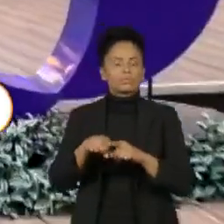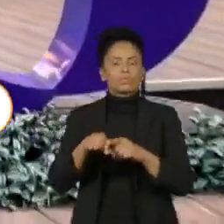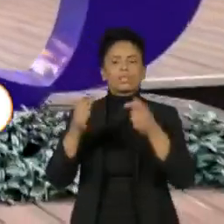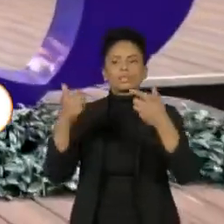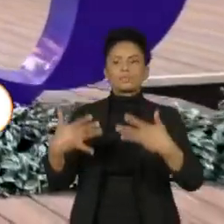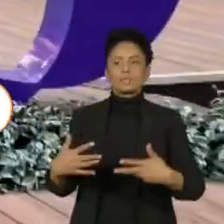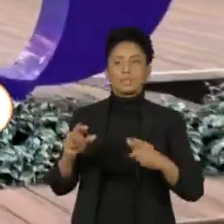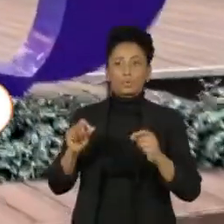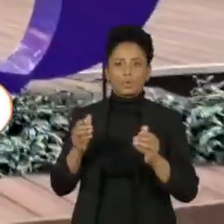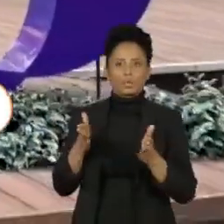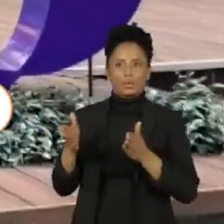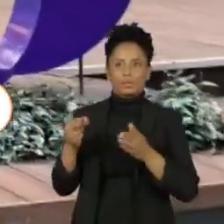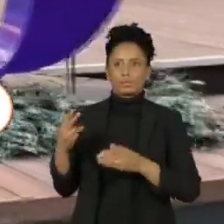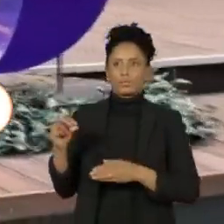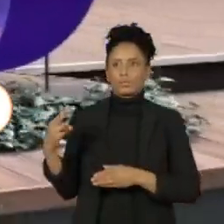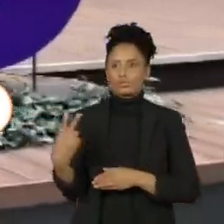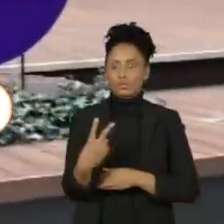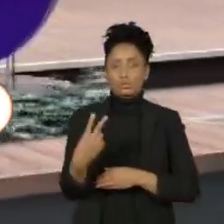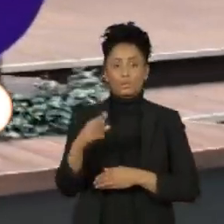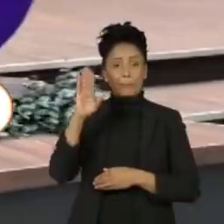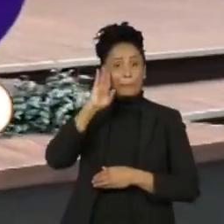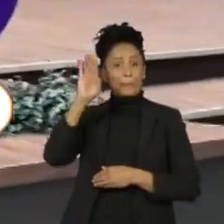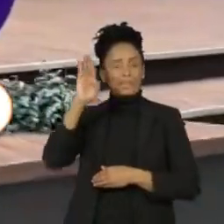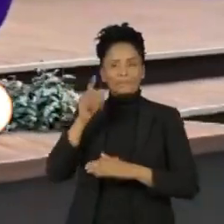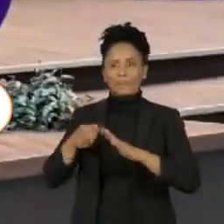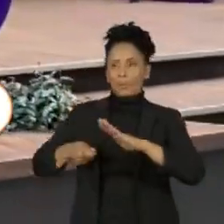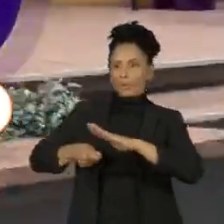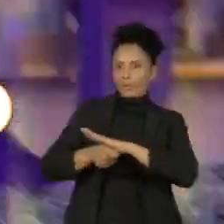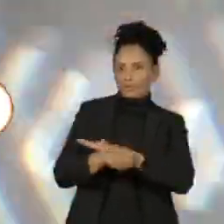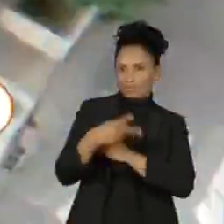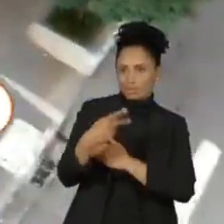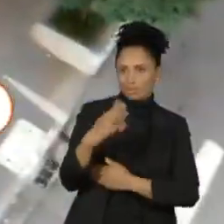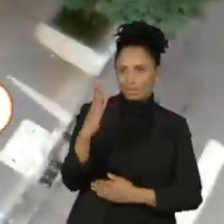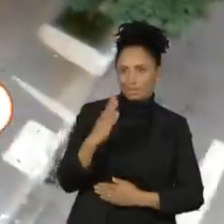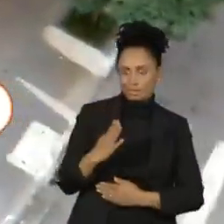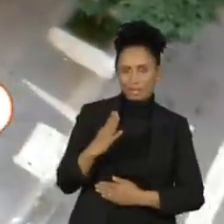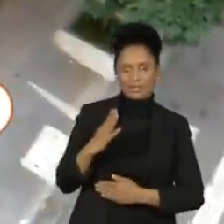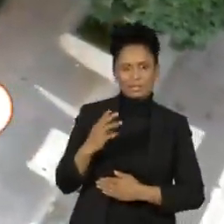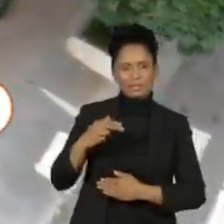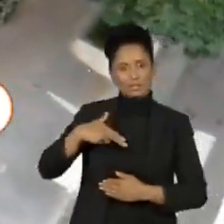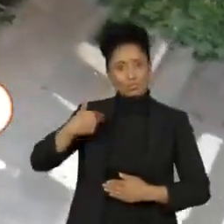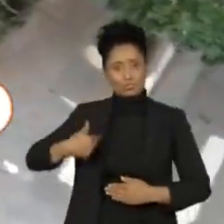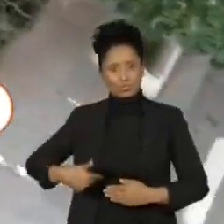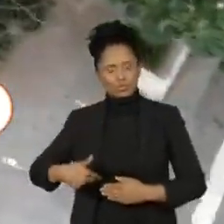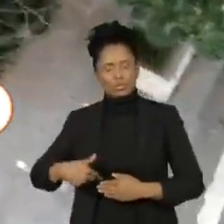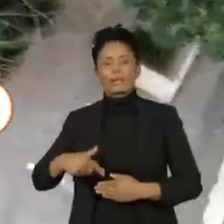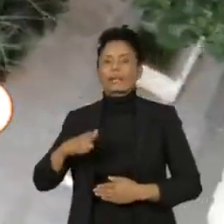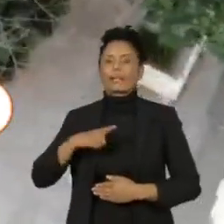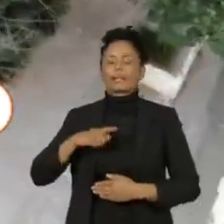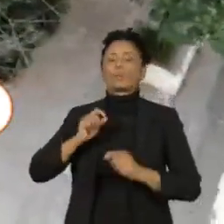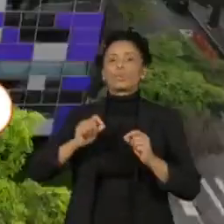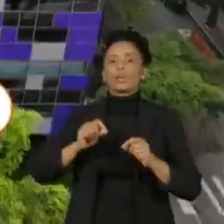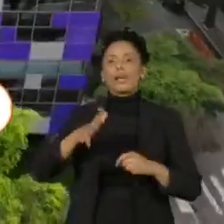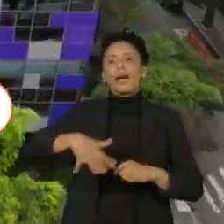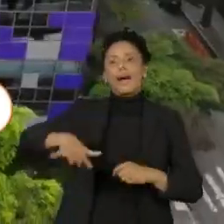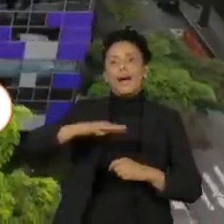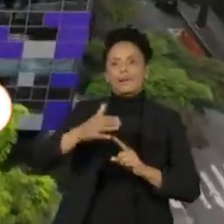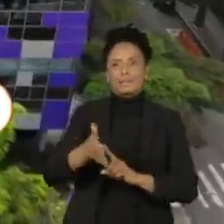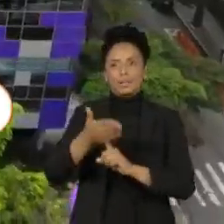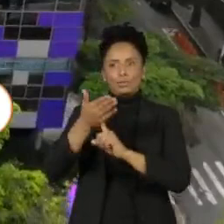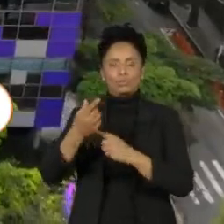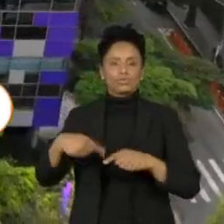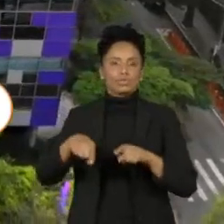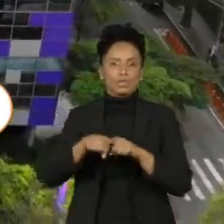2022 os principais investimentos chineses no país devem seguir na linha da tecnologia além do agronegócio